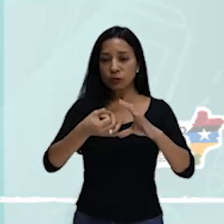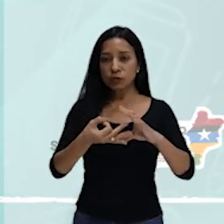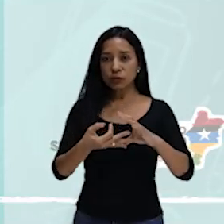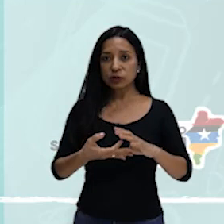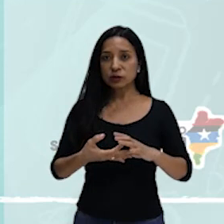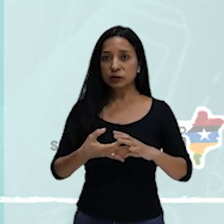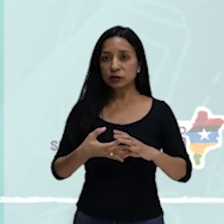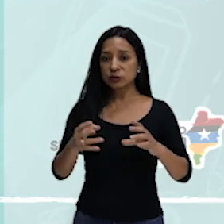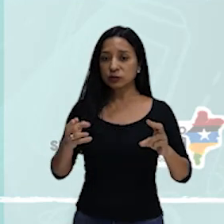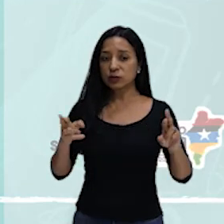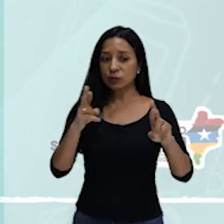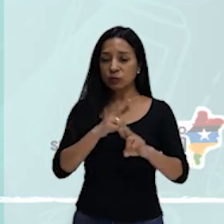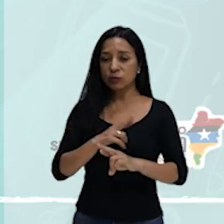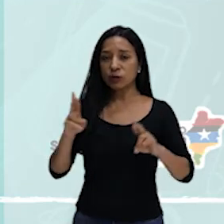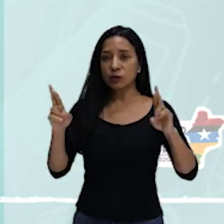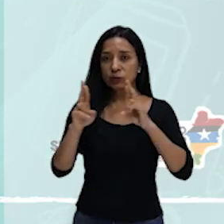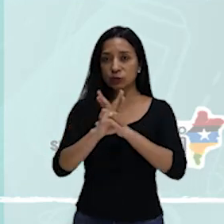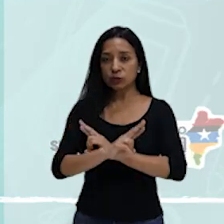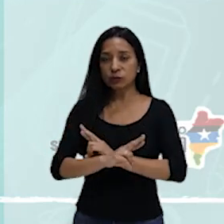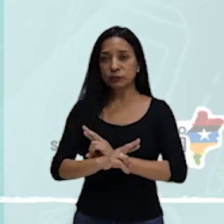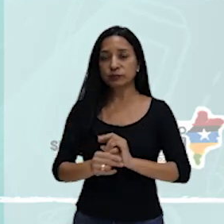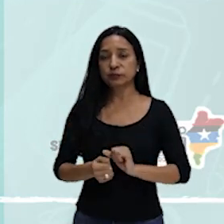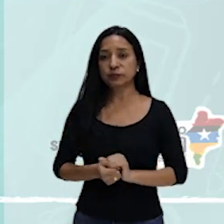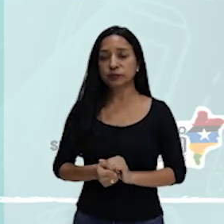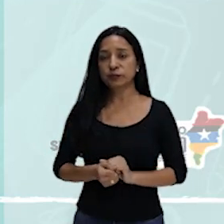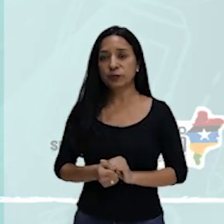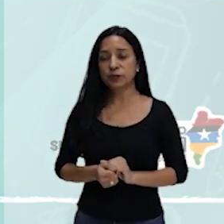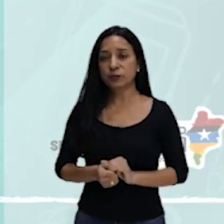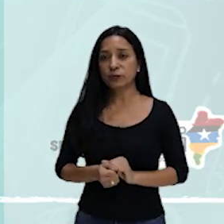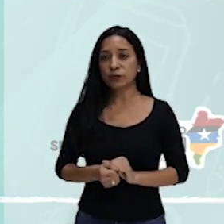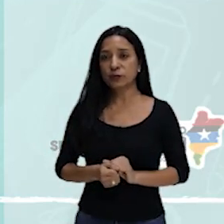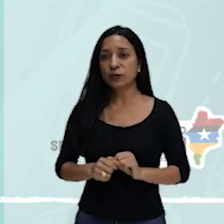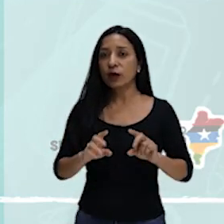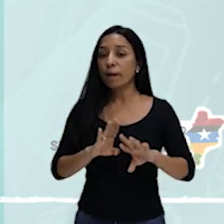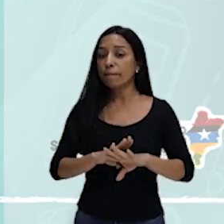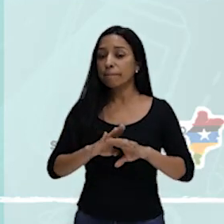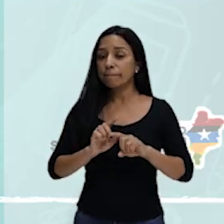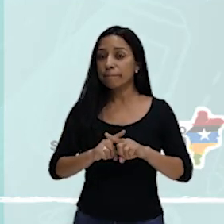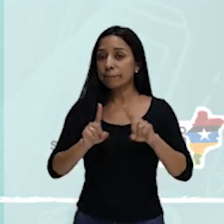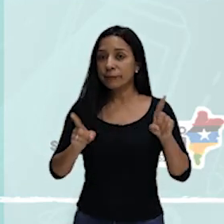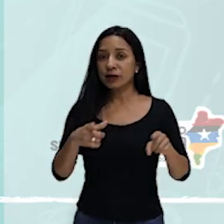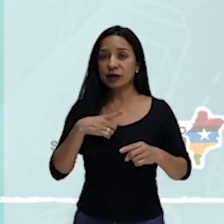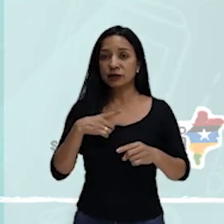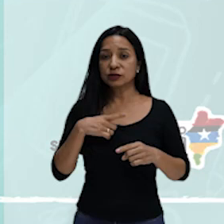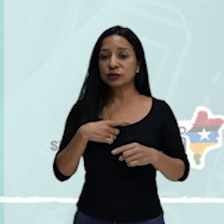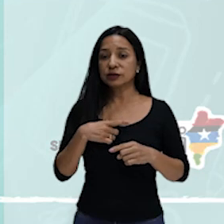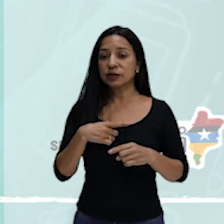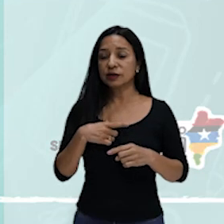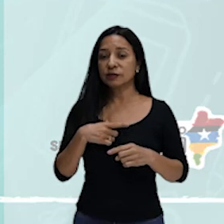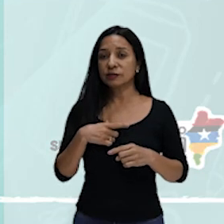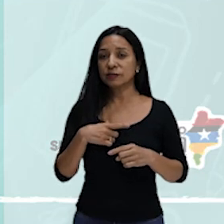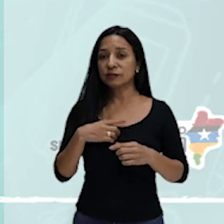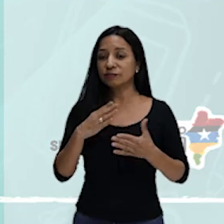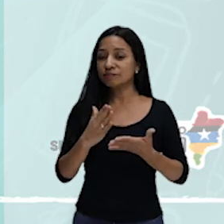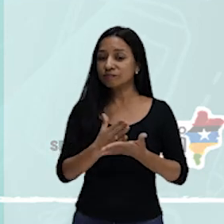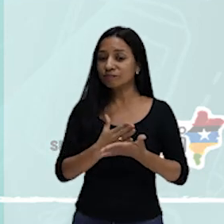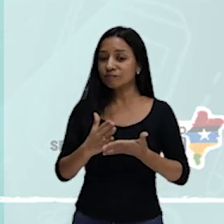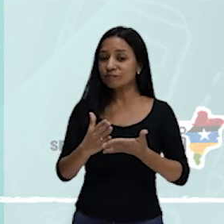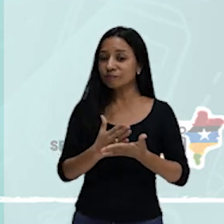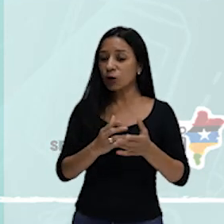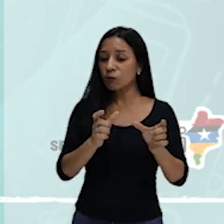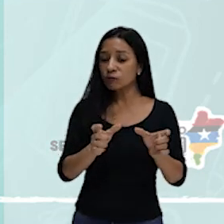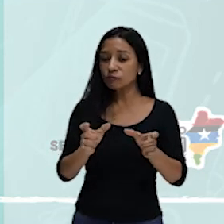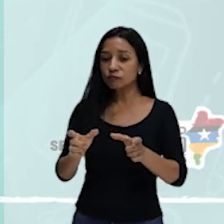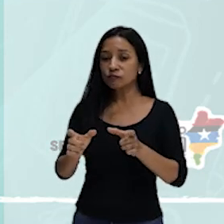característica correspondente a este genótipo, certo? Só que existem casos em que nem todo indivíduo